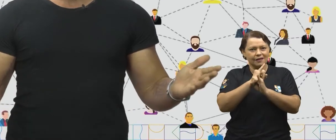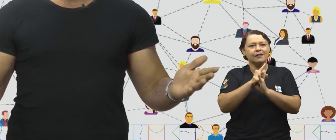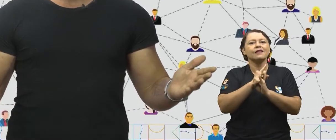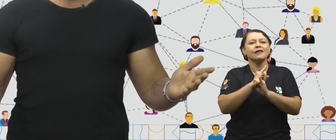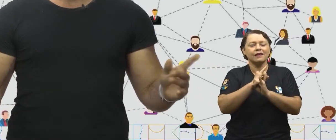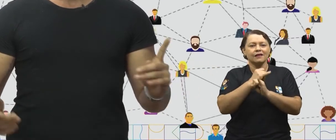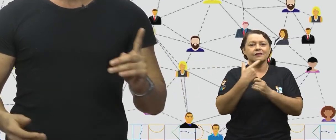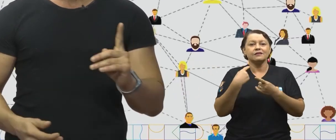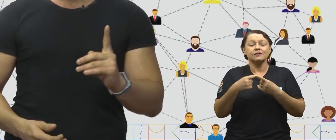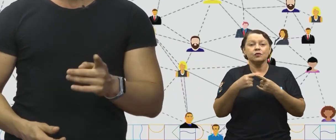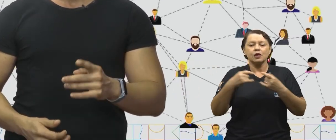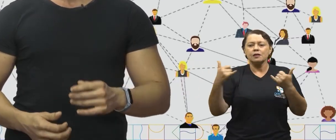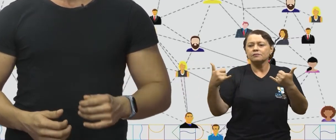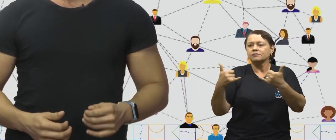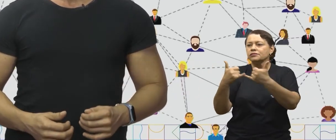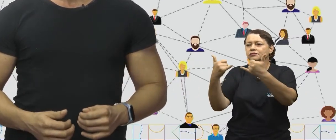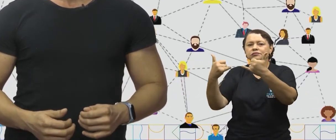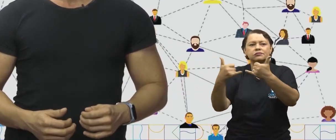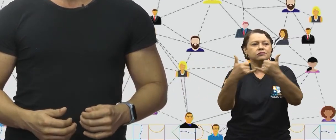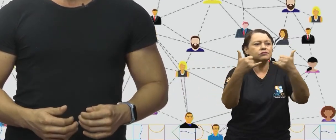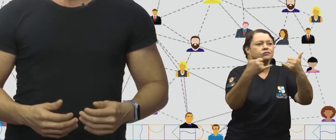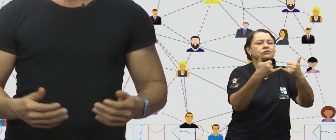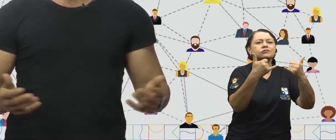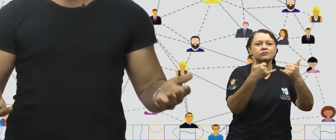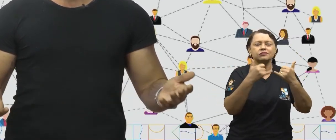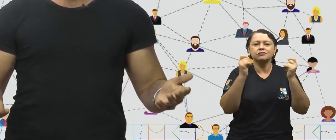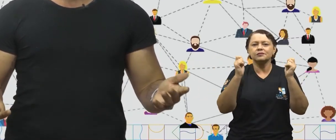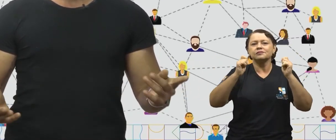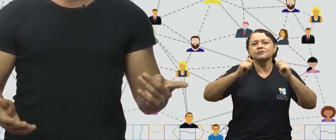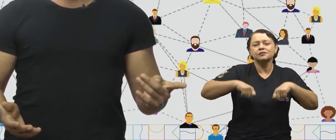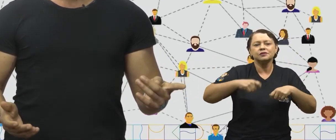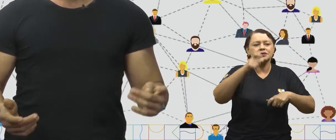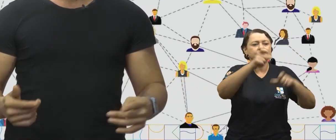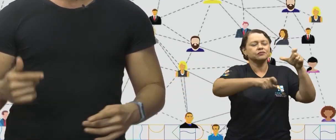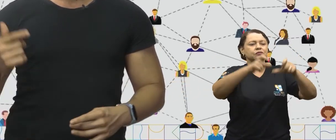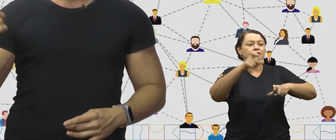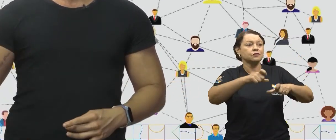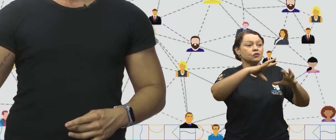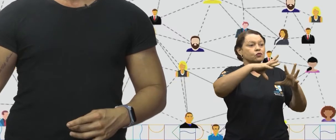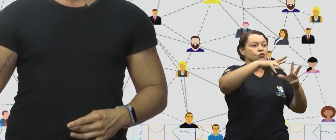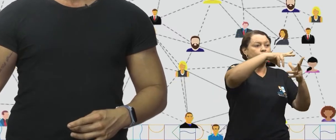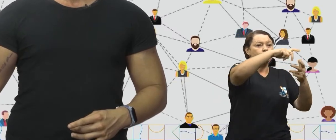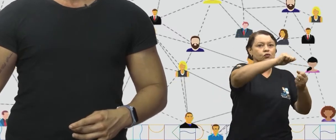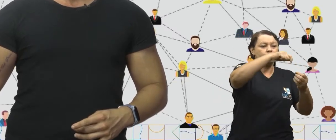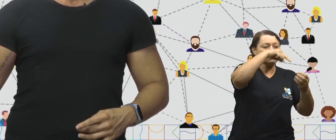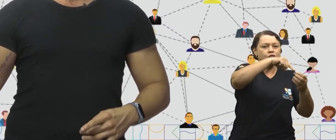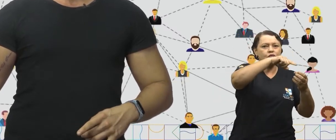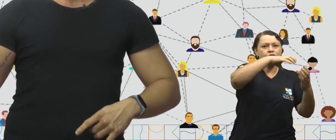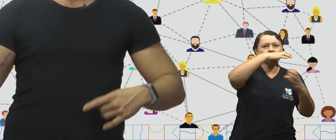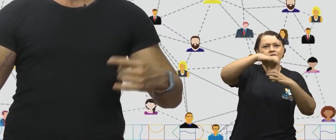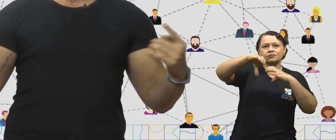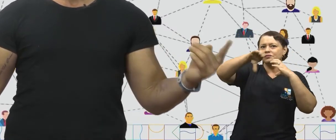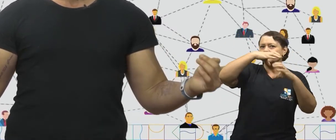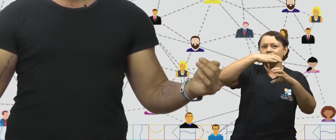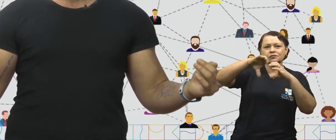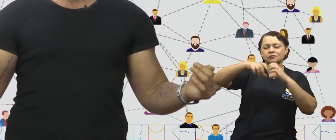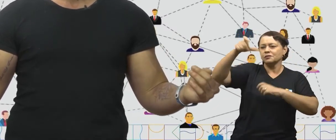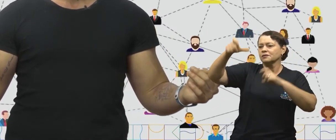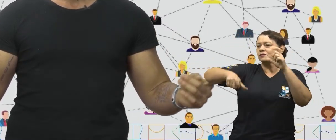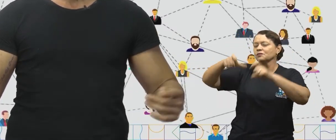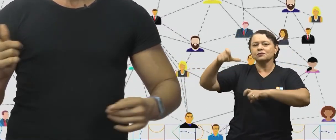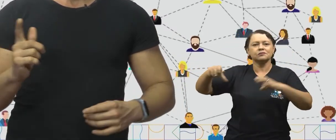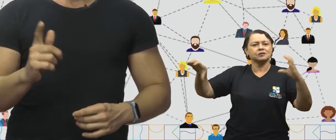Uma grande rede interligada de computadores, que consegue fazer uma pessoa do outro lado do mundo se comunicar com a